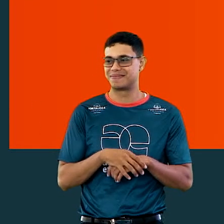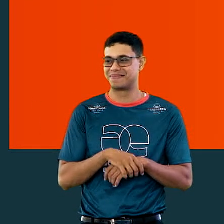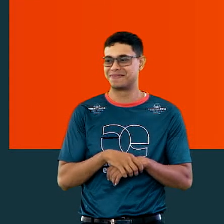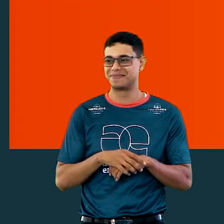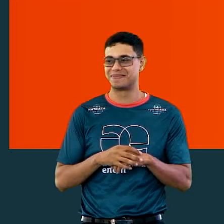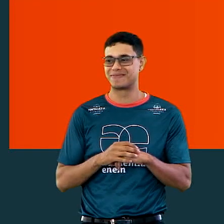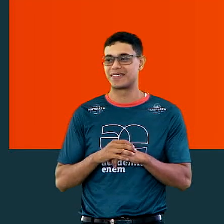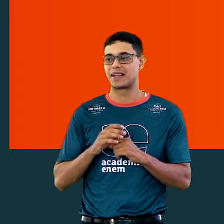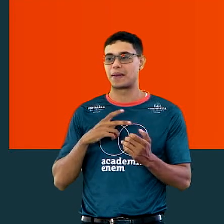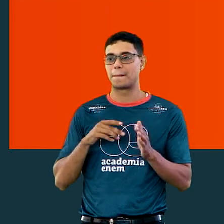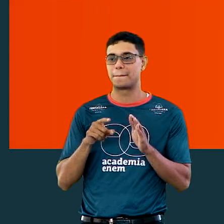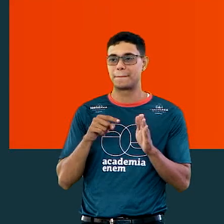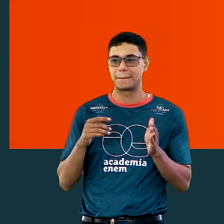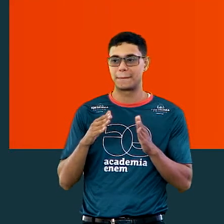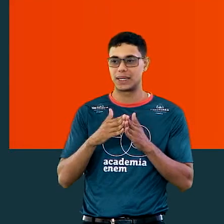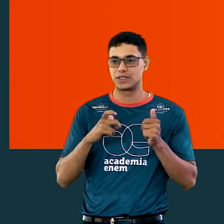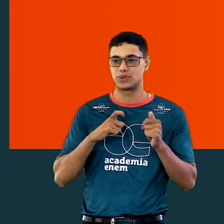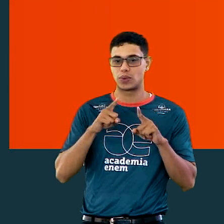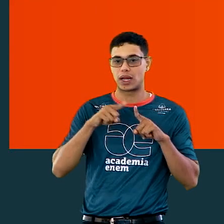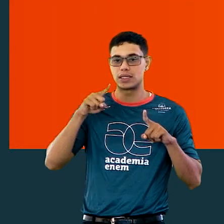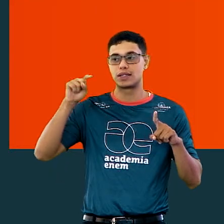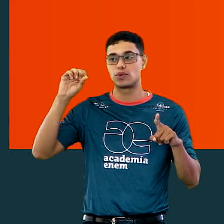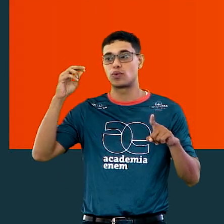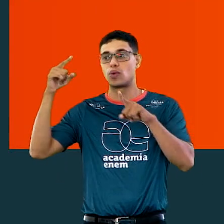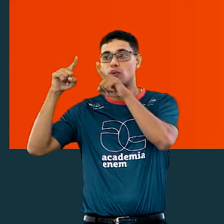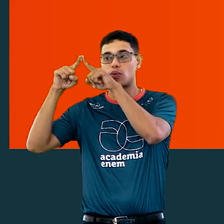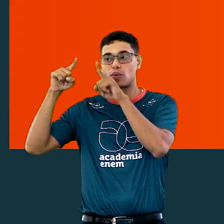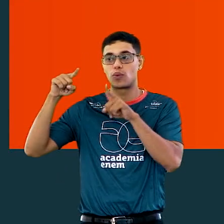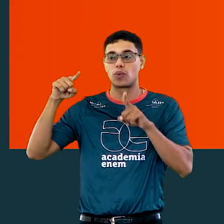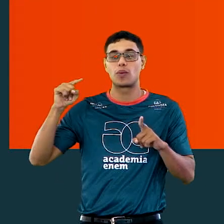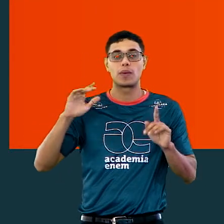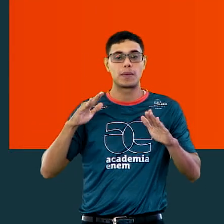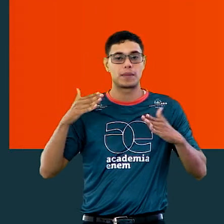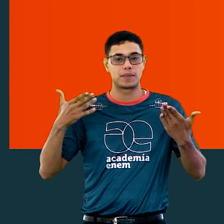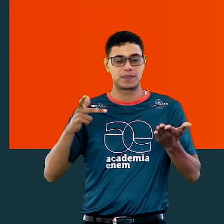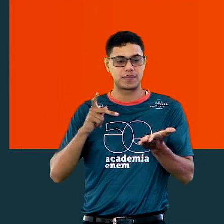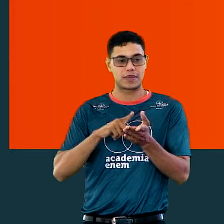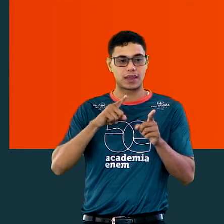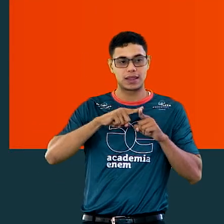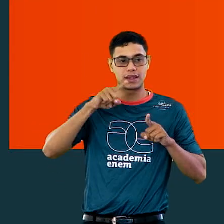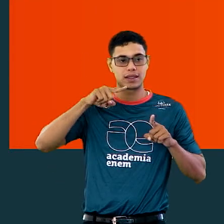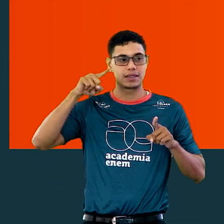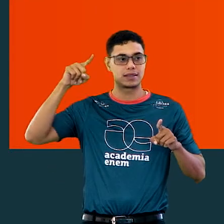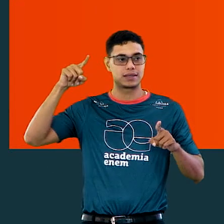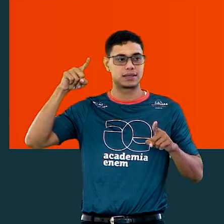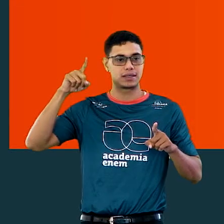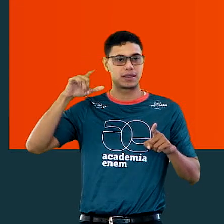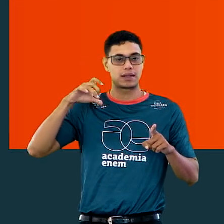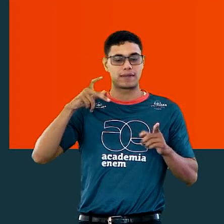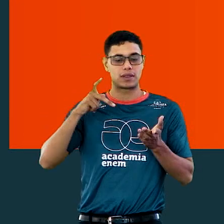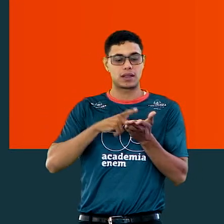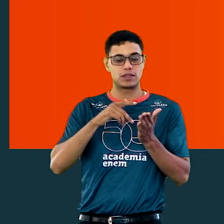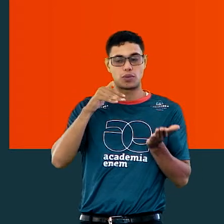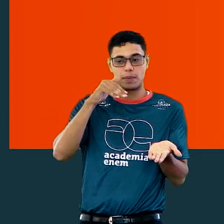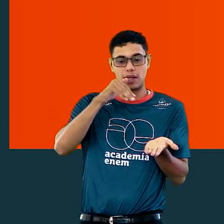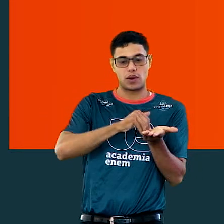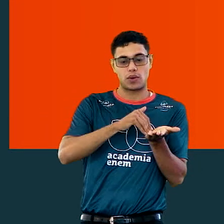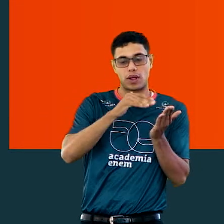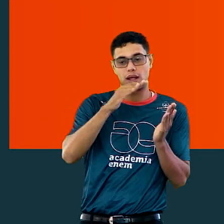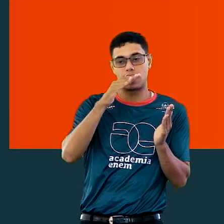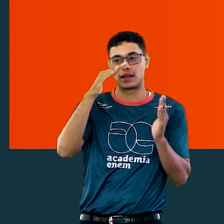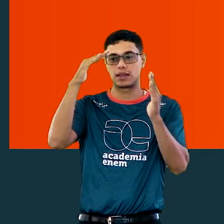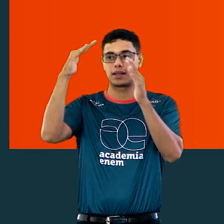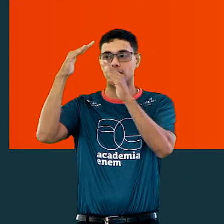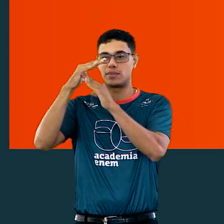ou decrescente? E se pediu em ordem crescente, é do menor para